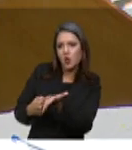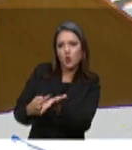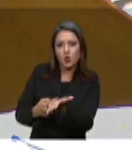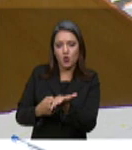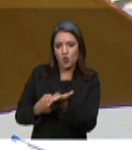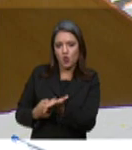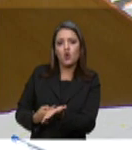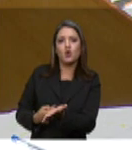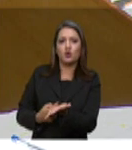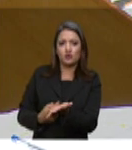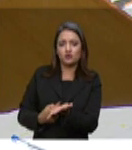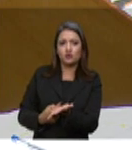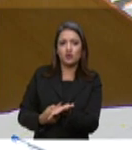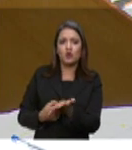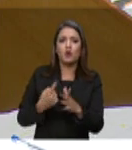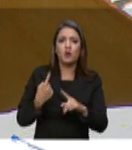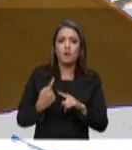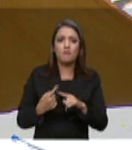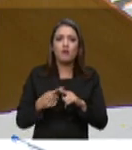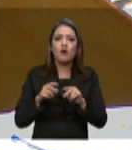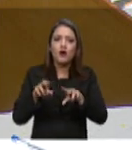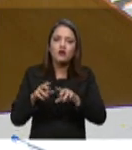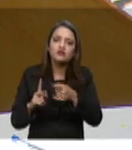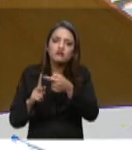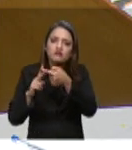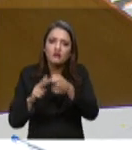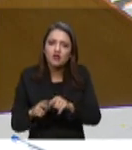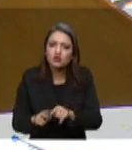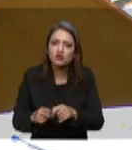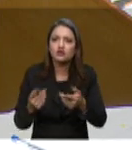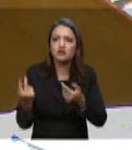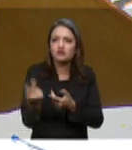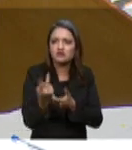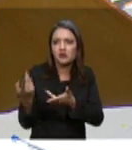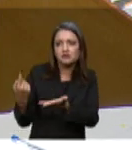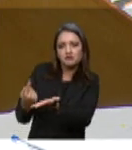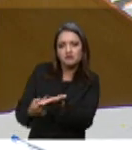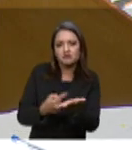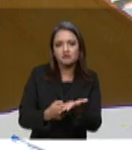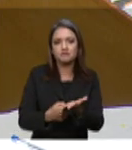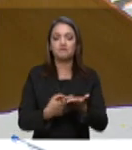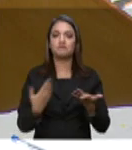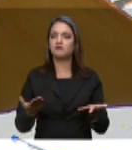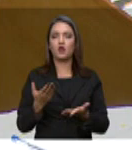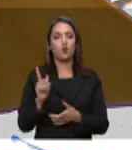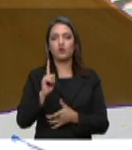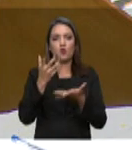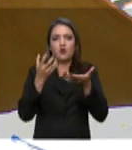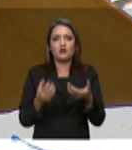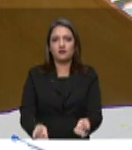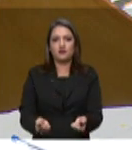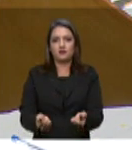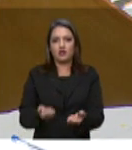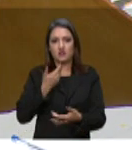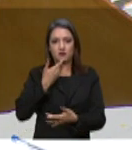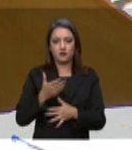penal haja Vista a natureza de ajuste entre as partes então ele rejeita-se a preliminar